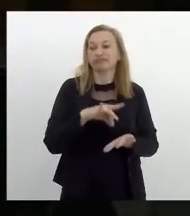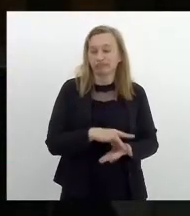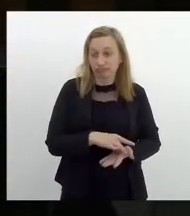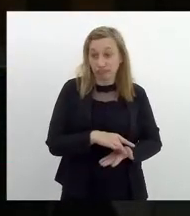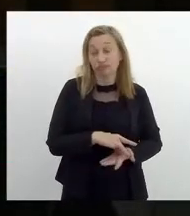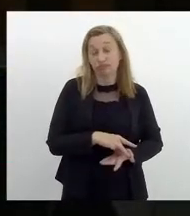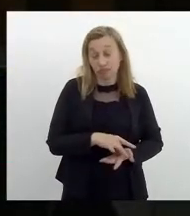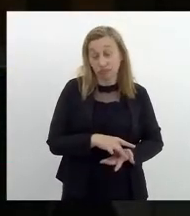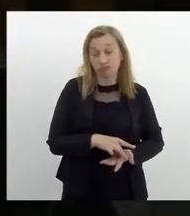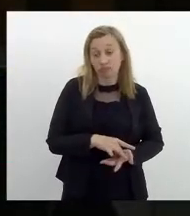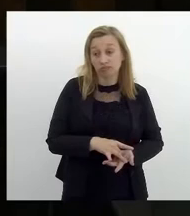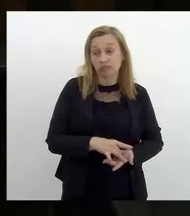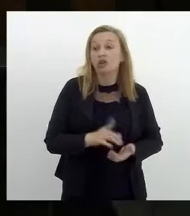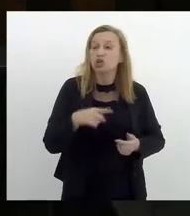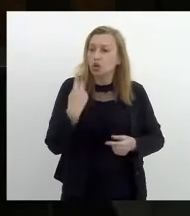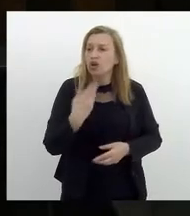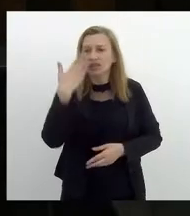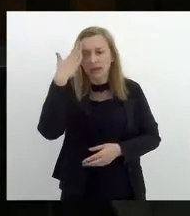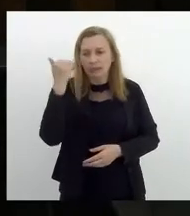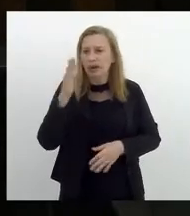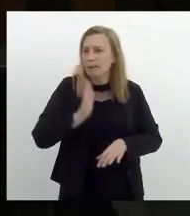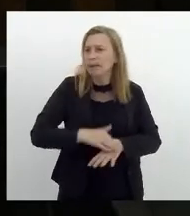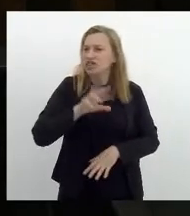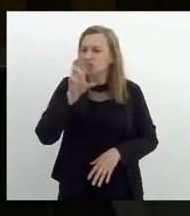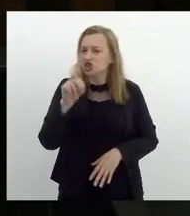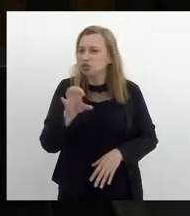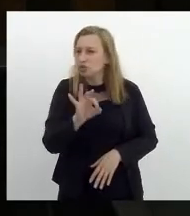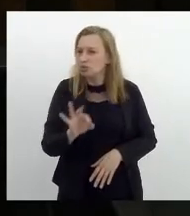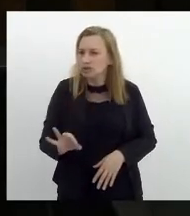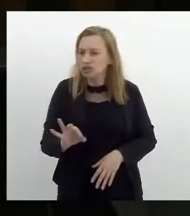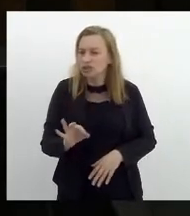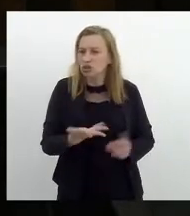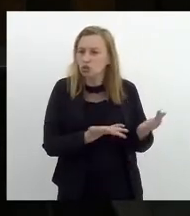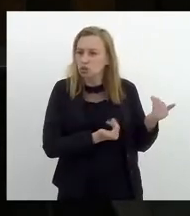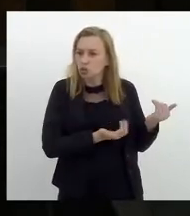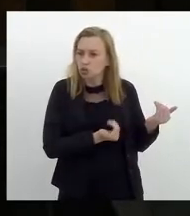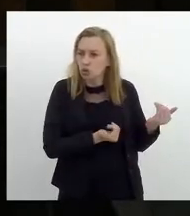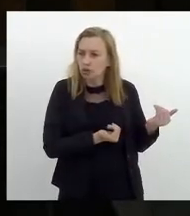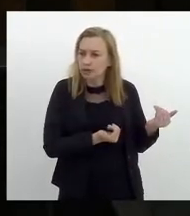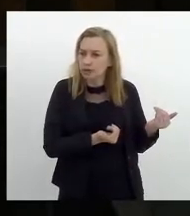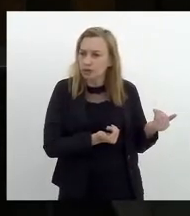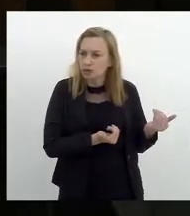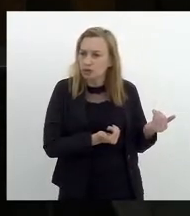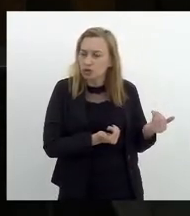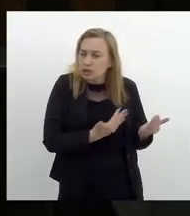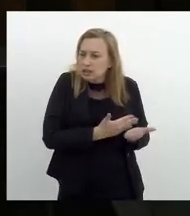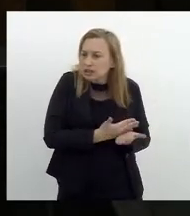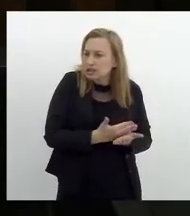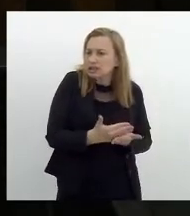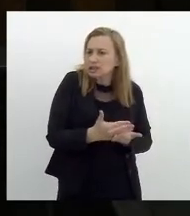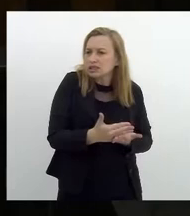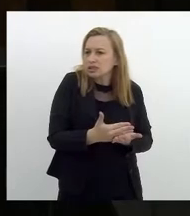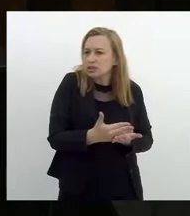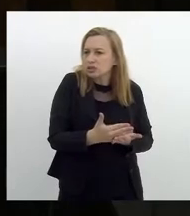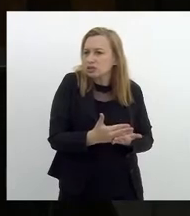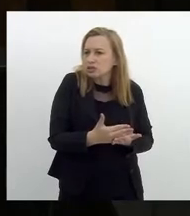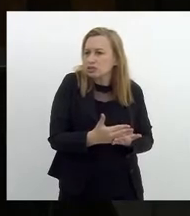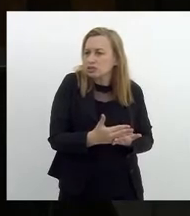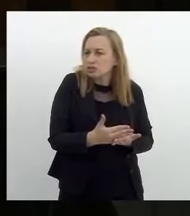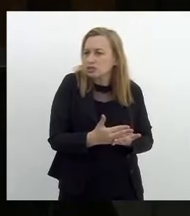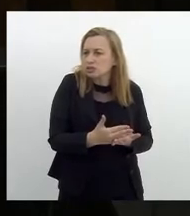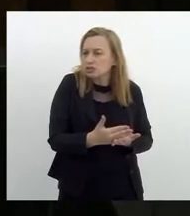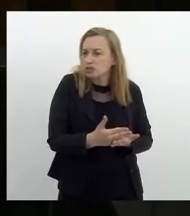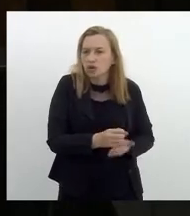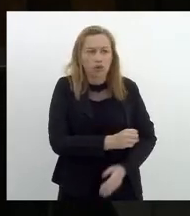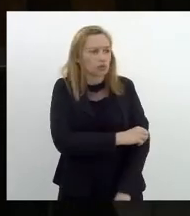realidade. Nós sabemos que mais de 50% dos jovens que iniciam no